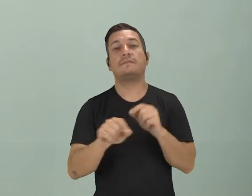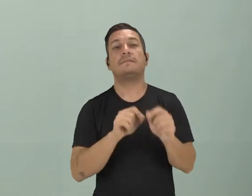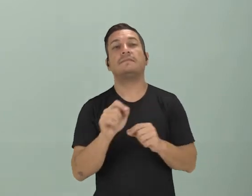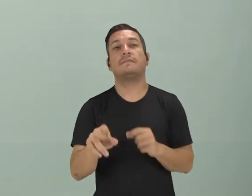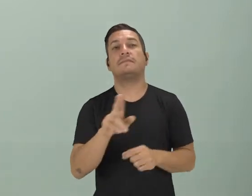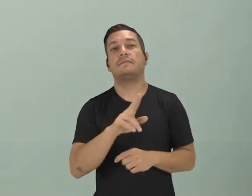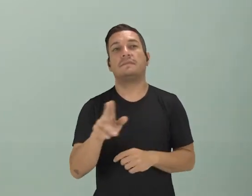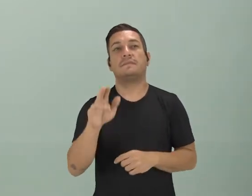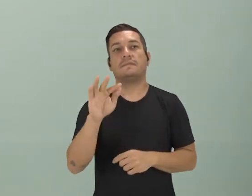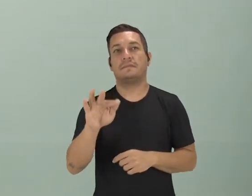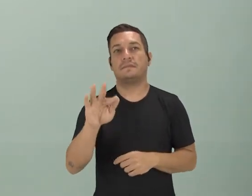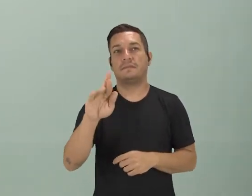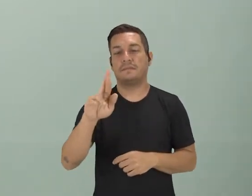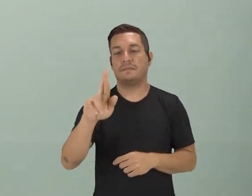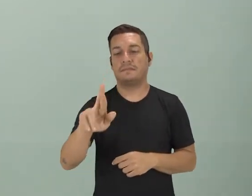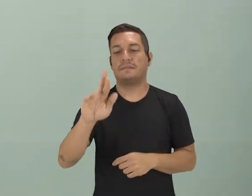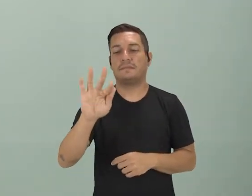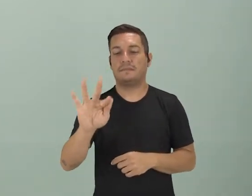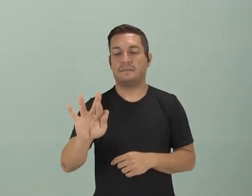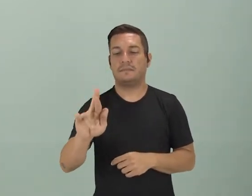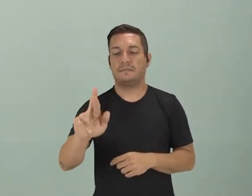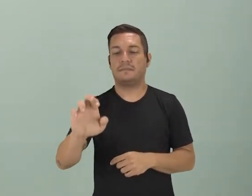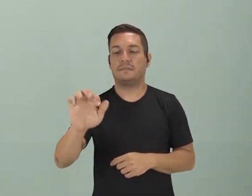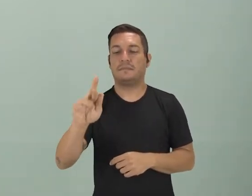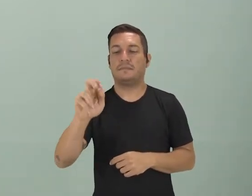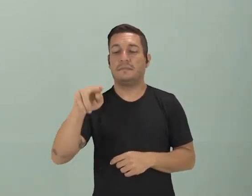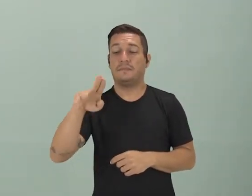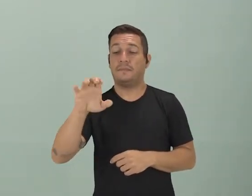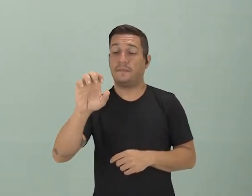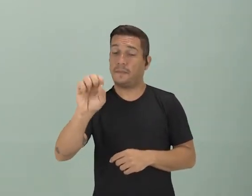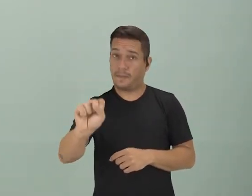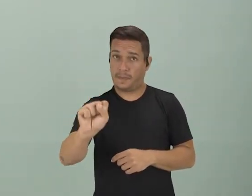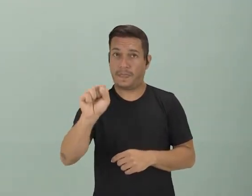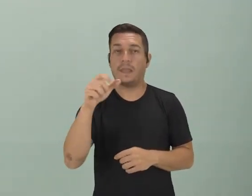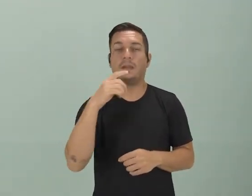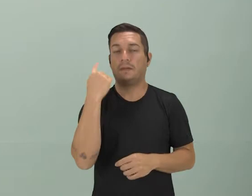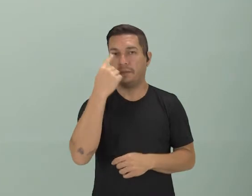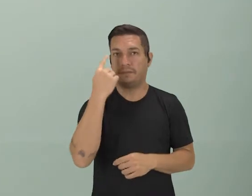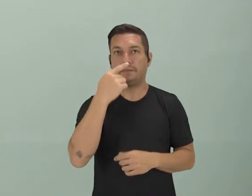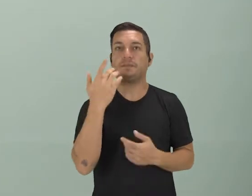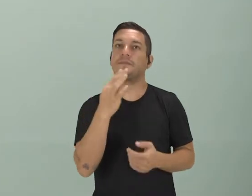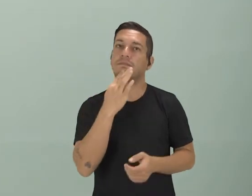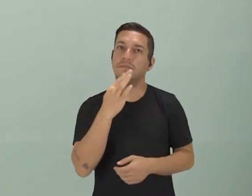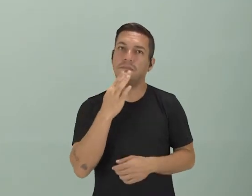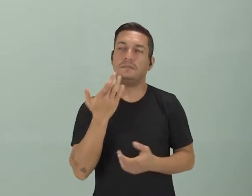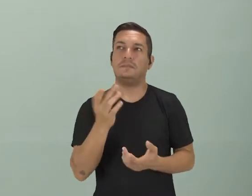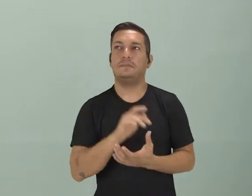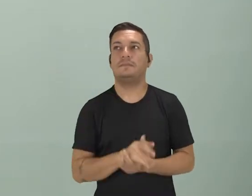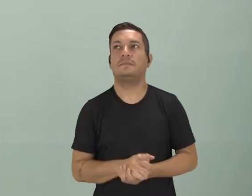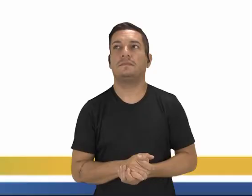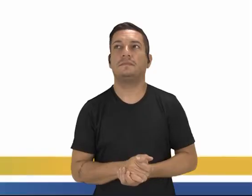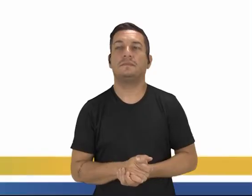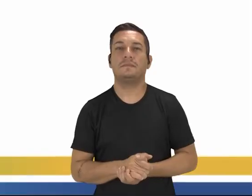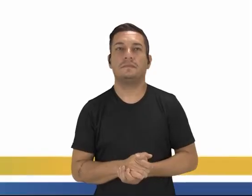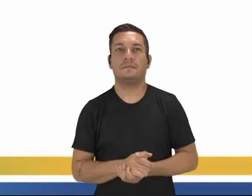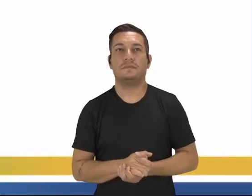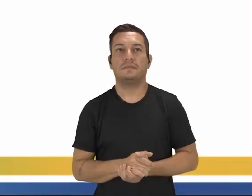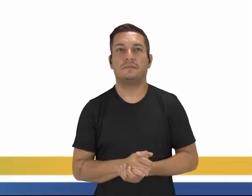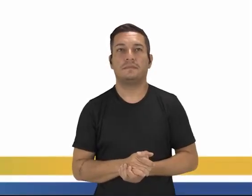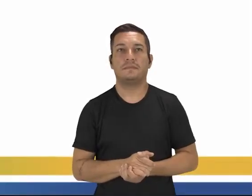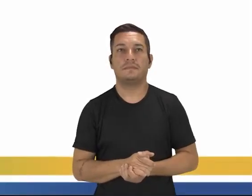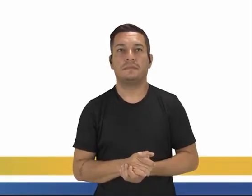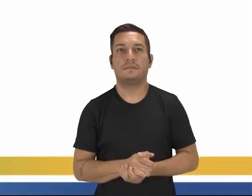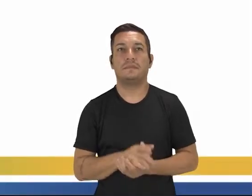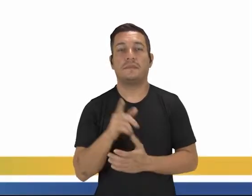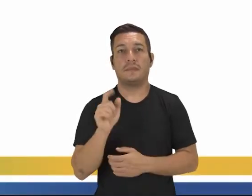de refranes na língua espanhola. Vamos conhecer um pouquinho mais sobre elas. Los